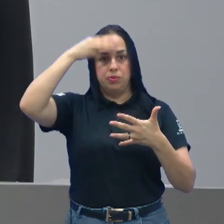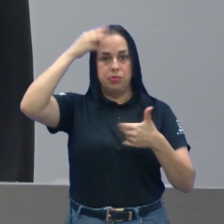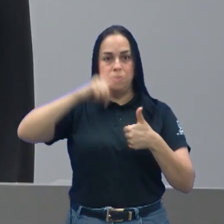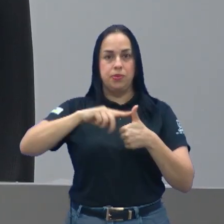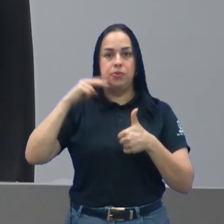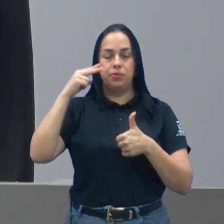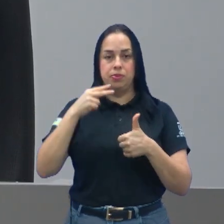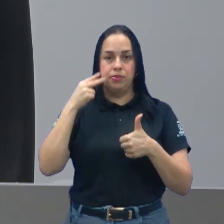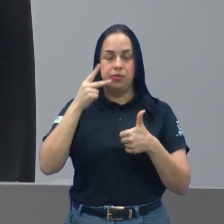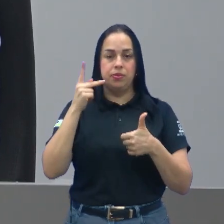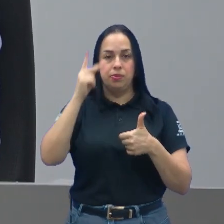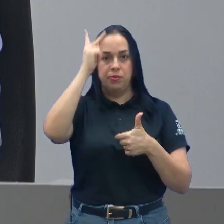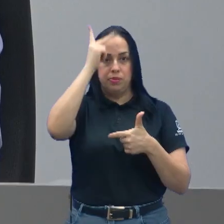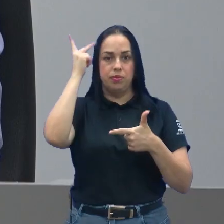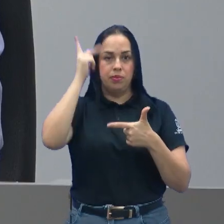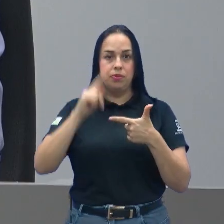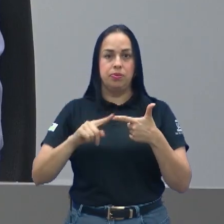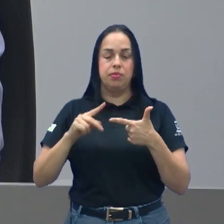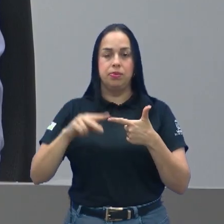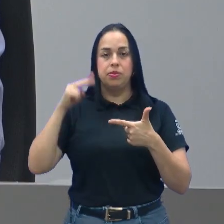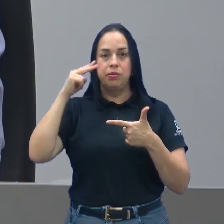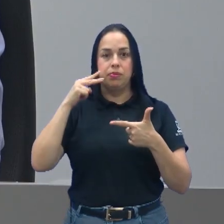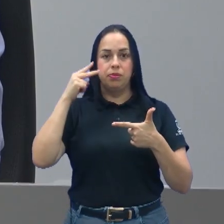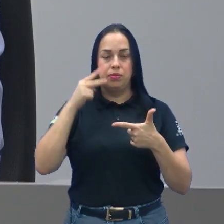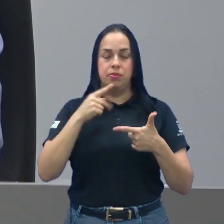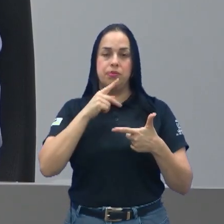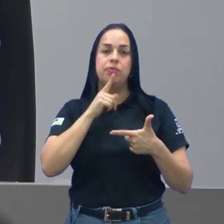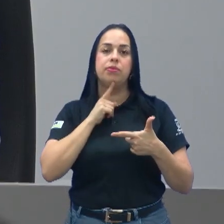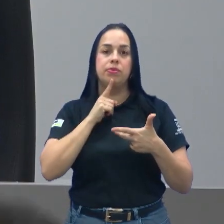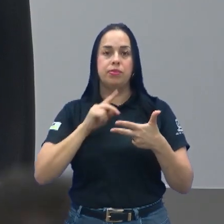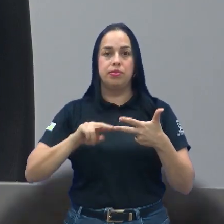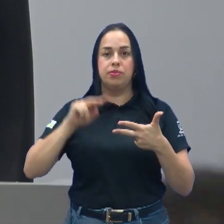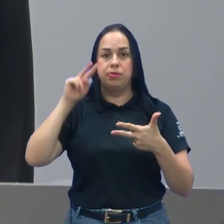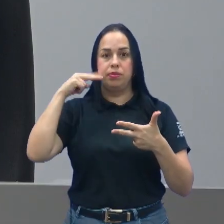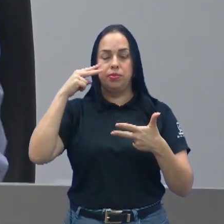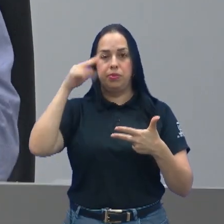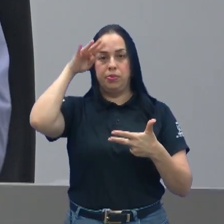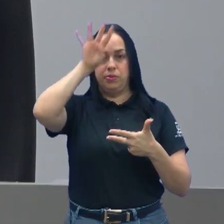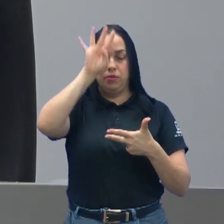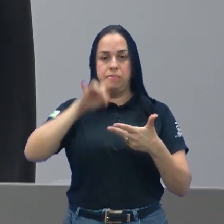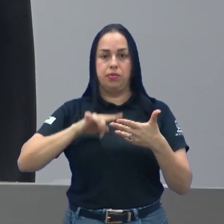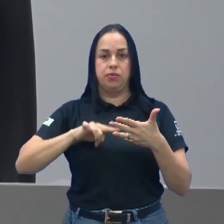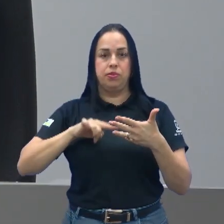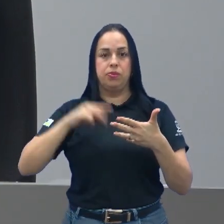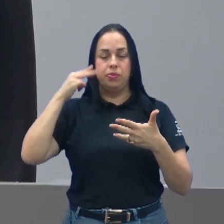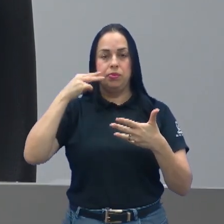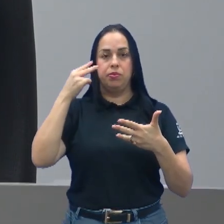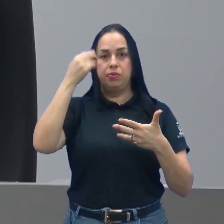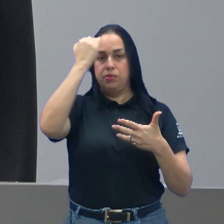Fernando Petiti, Sérgio Camargo, Sena e Cláudio Apolinário.